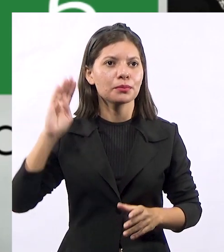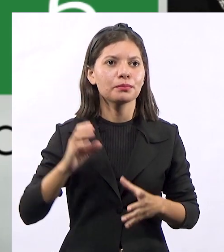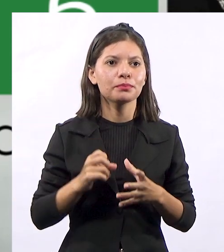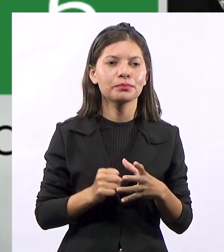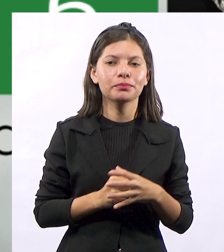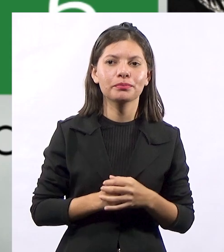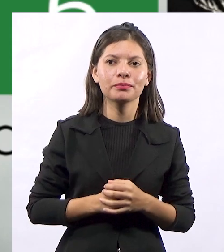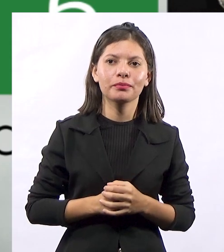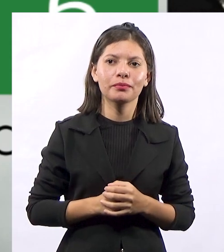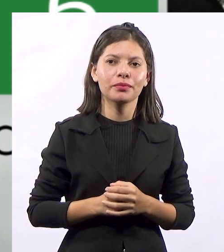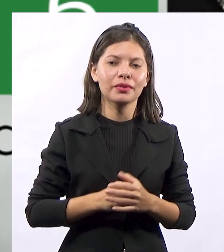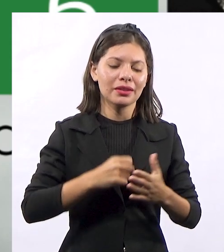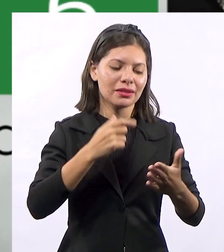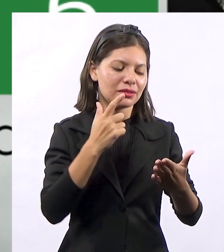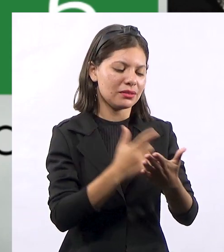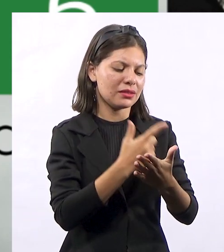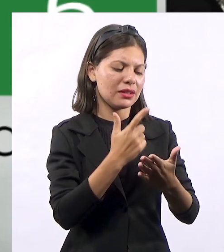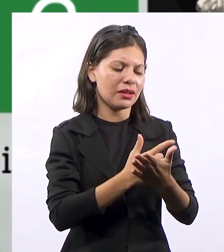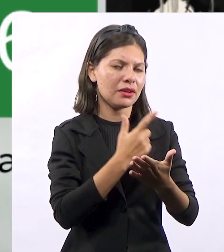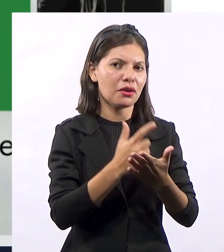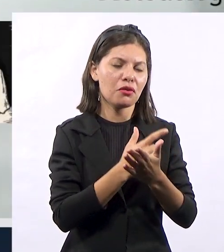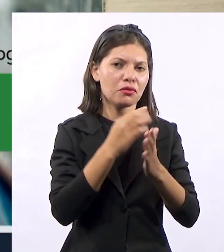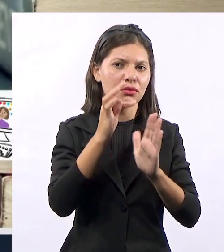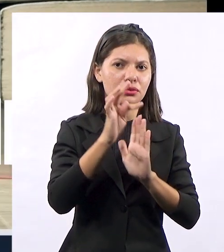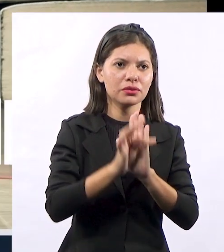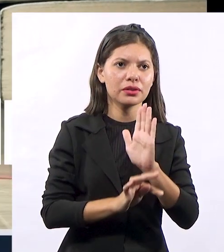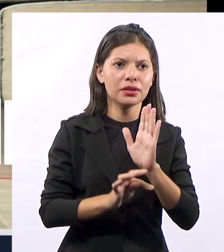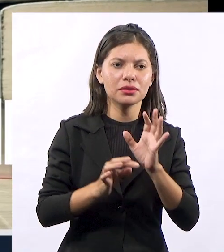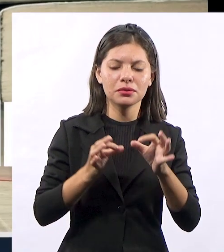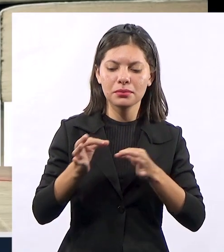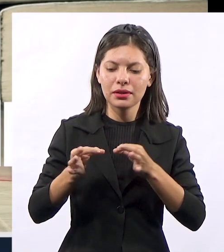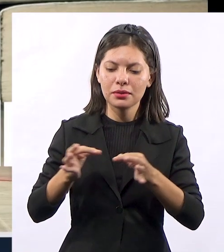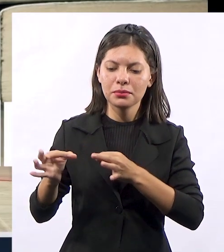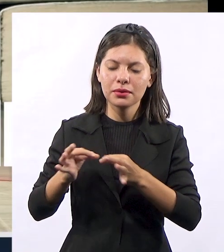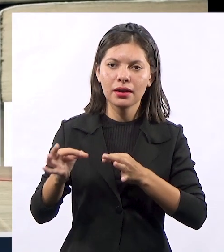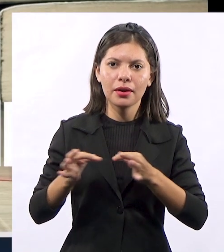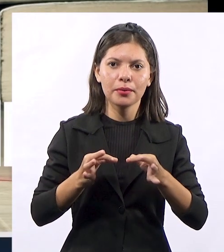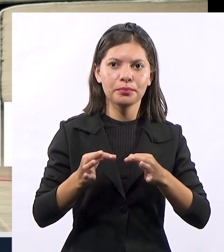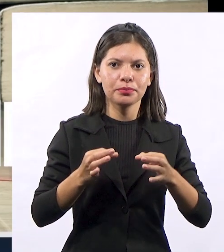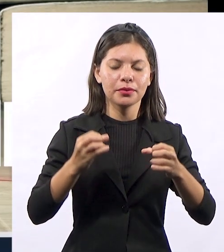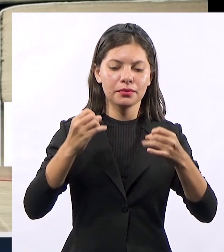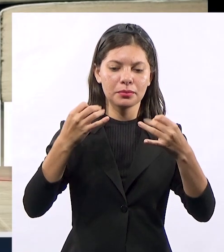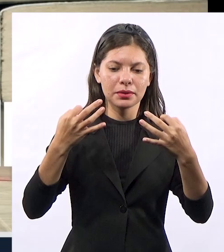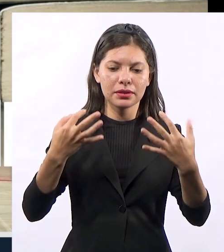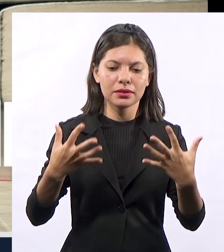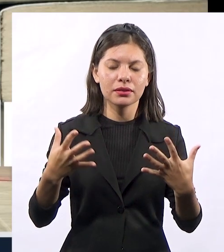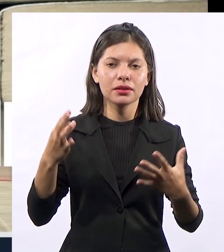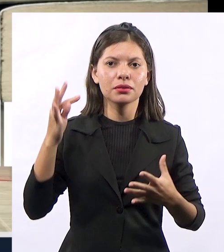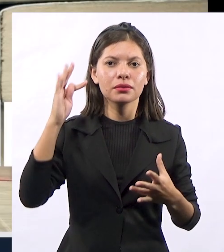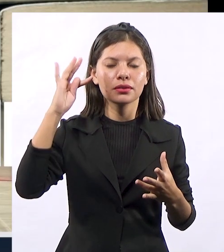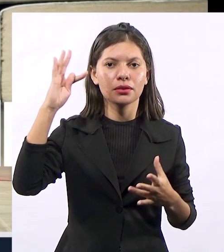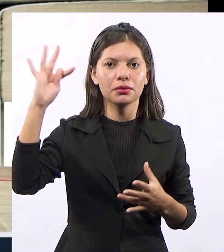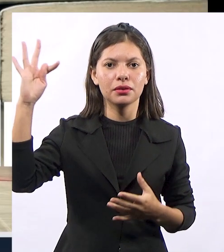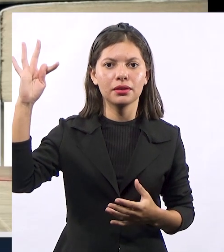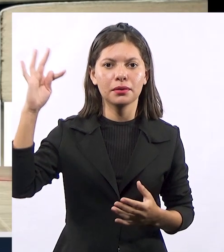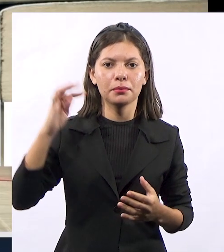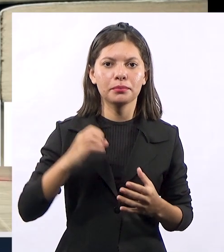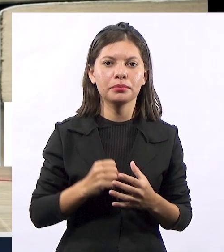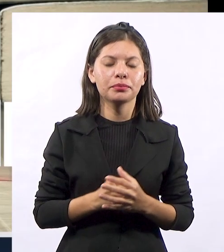nos livros, nos textos, para você elaborar a fundamentação teórica. E a fundamentação teórica são